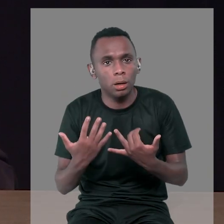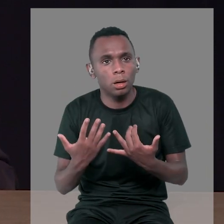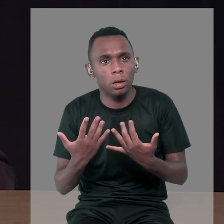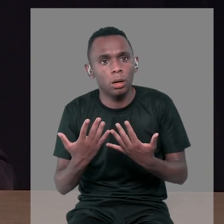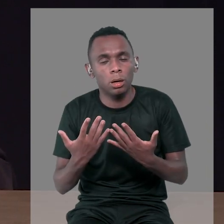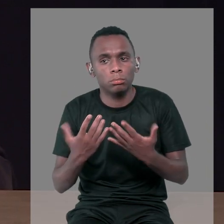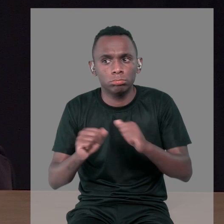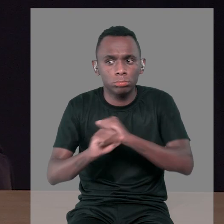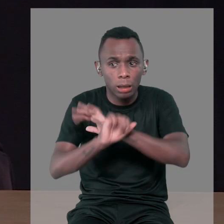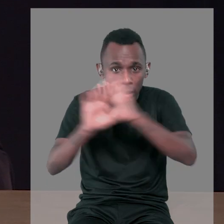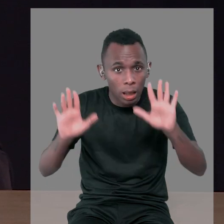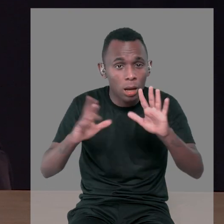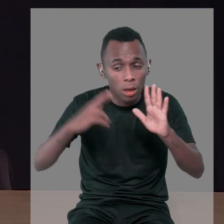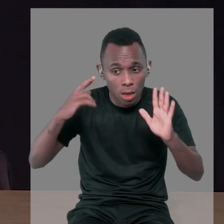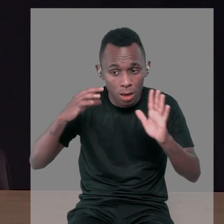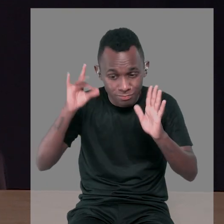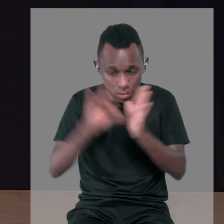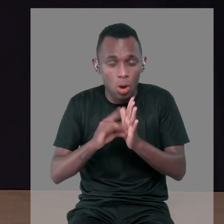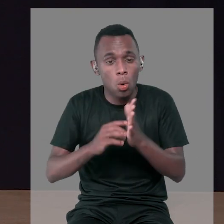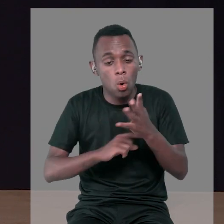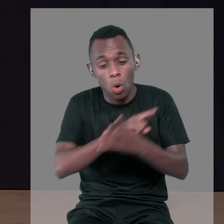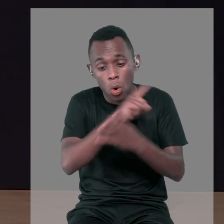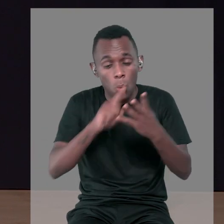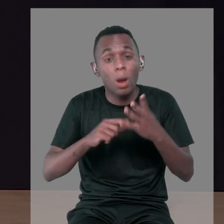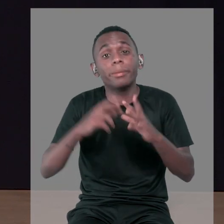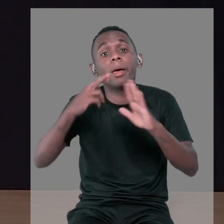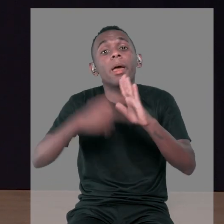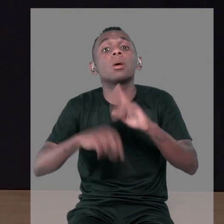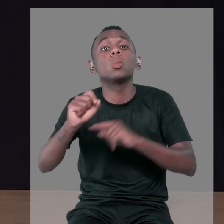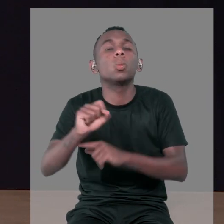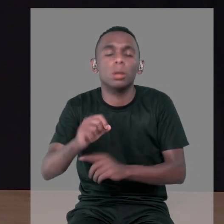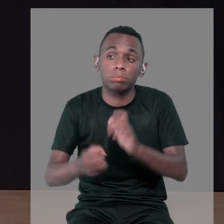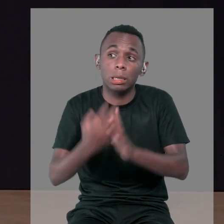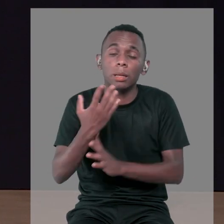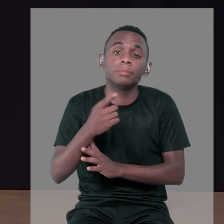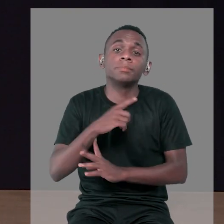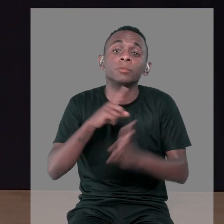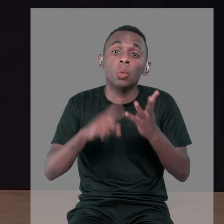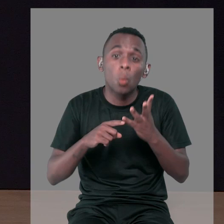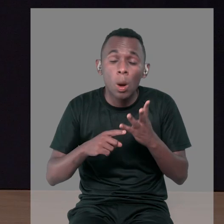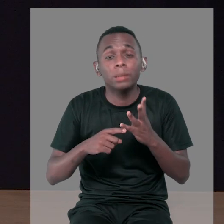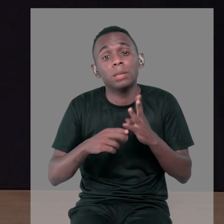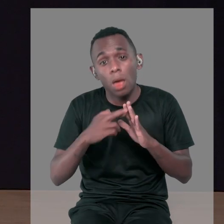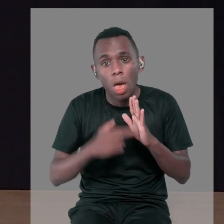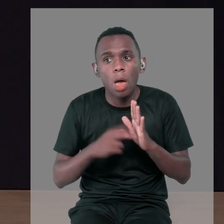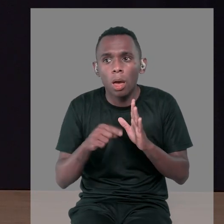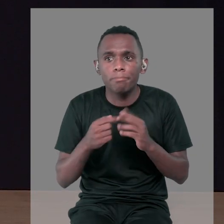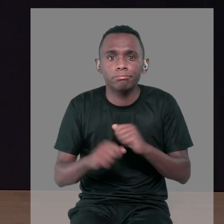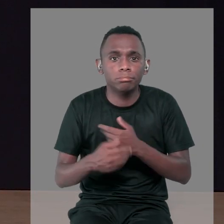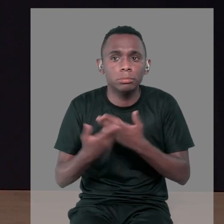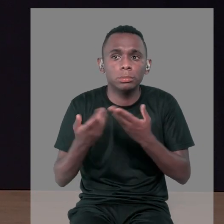quarta regra, né, que ele formula é que a quarta regra torna justificável o emprego da violência pelos